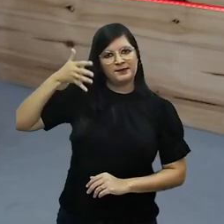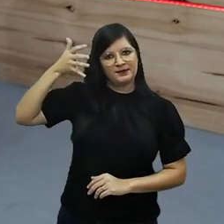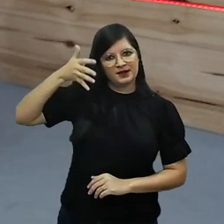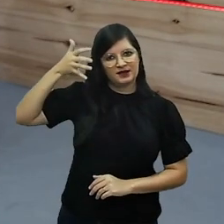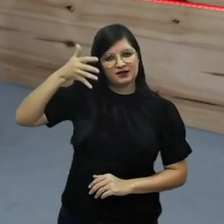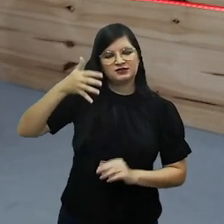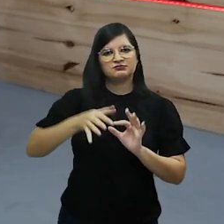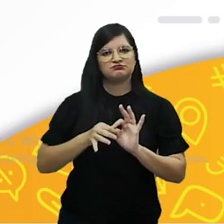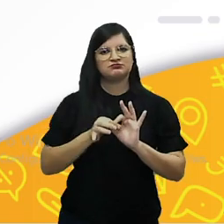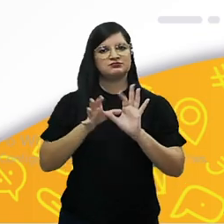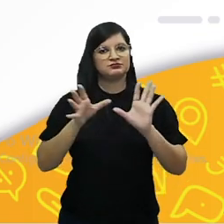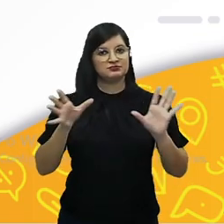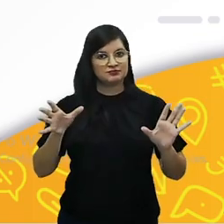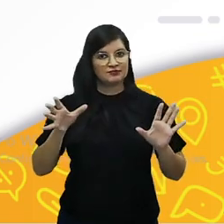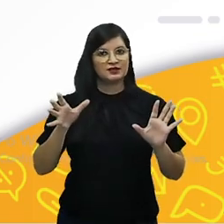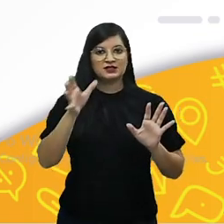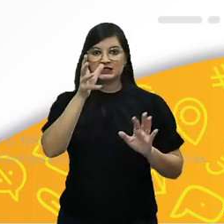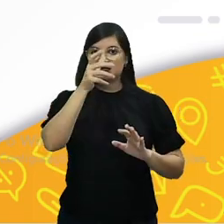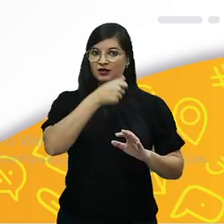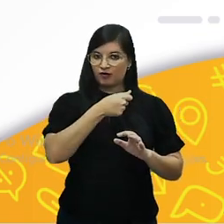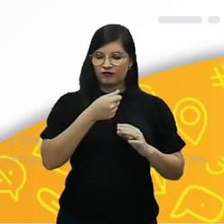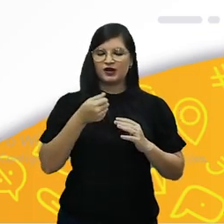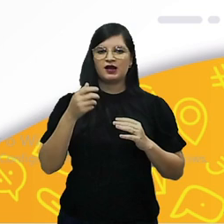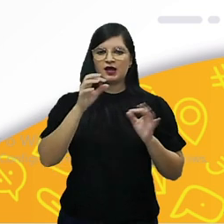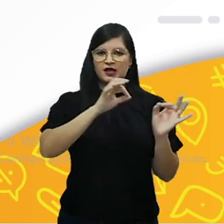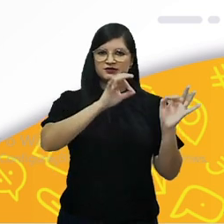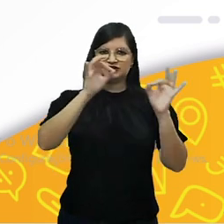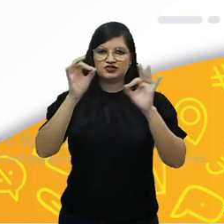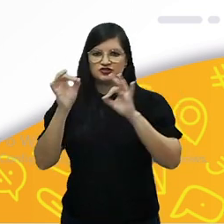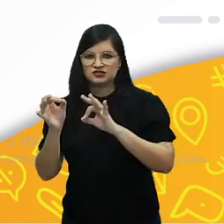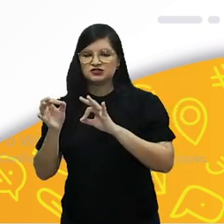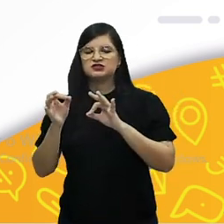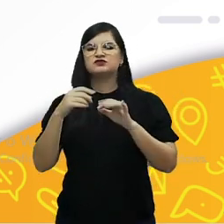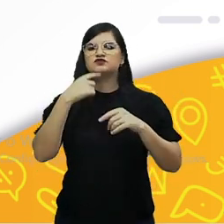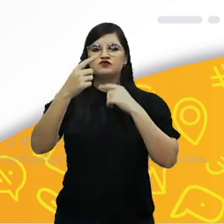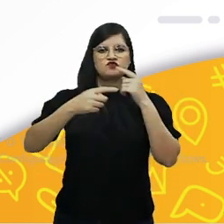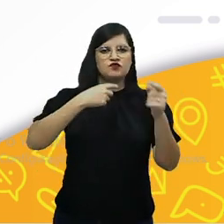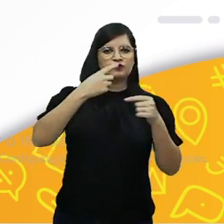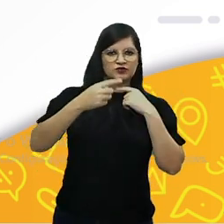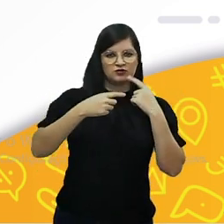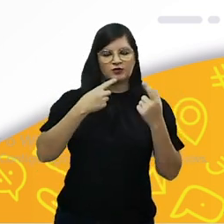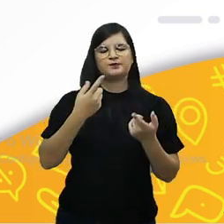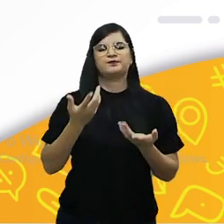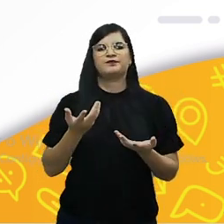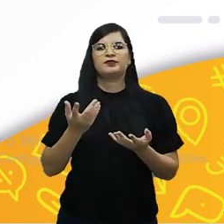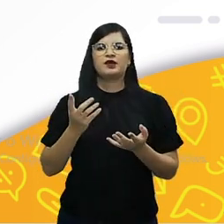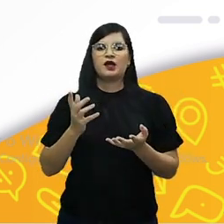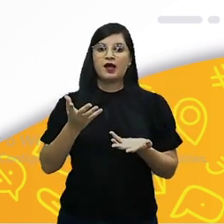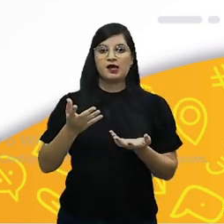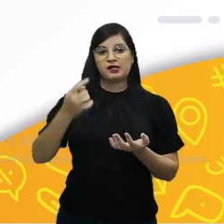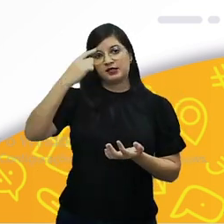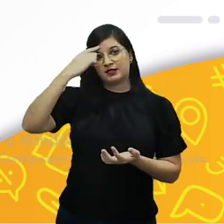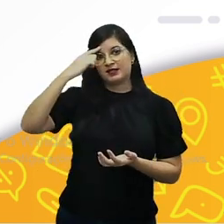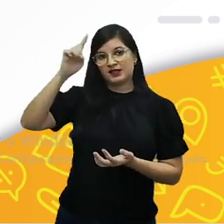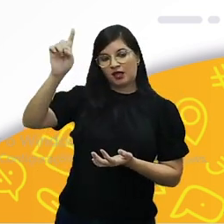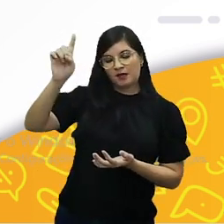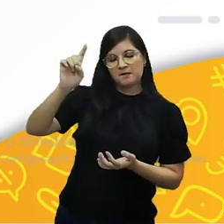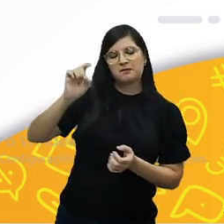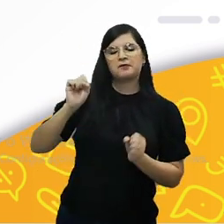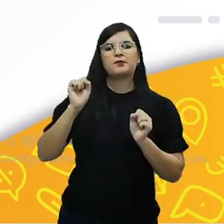lá disponibilizada a gravação para você conseguir assistir, rever, tirar suas dúvidas. E a ideia é que você possa